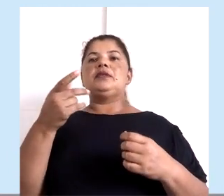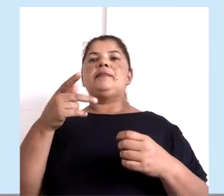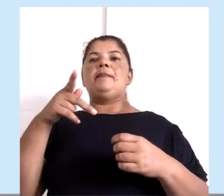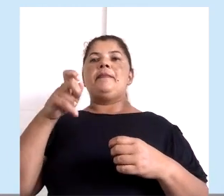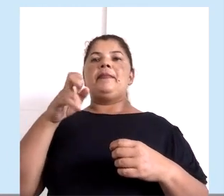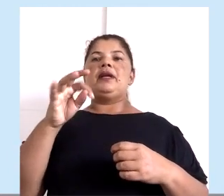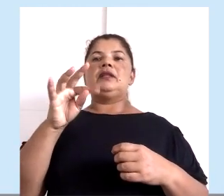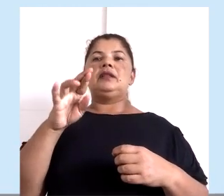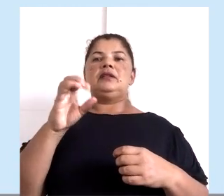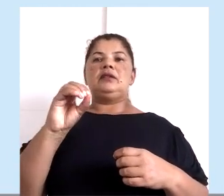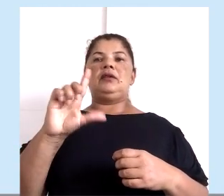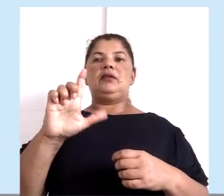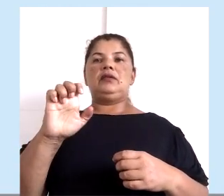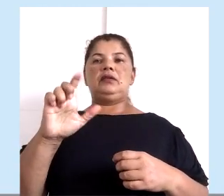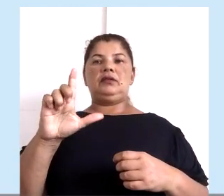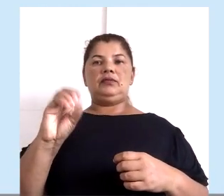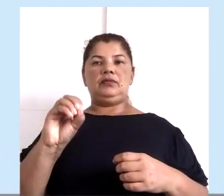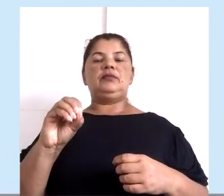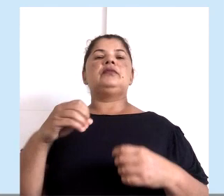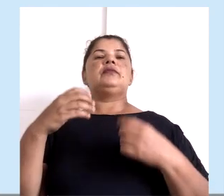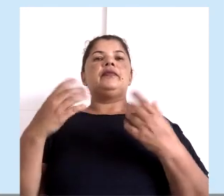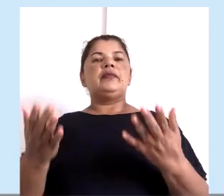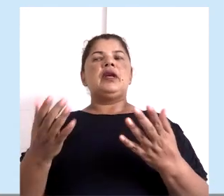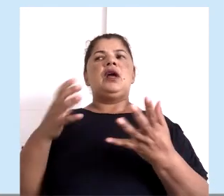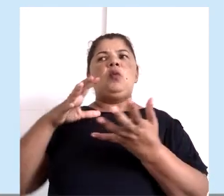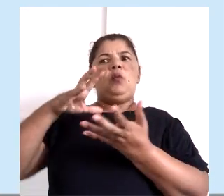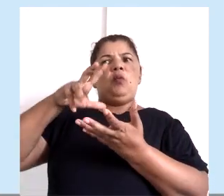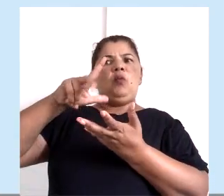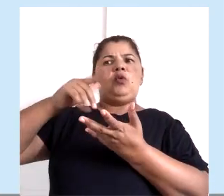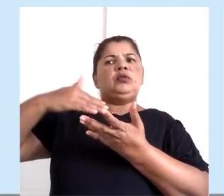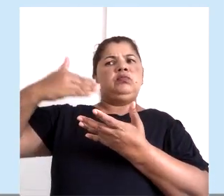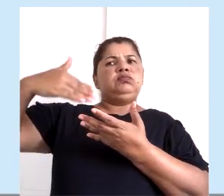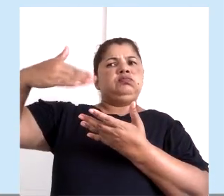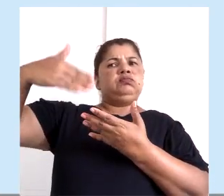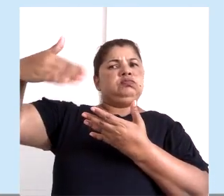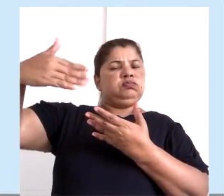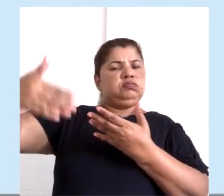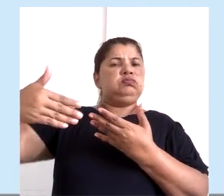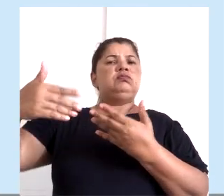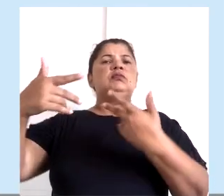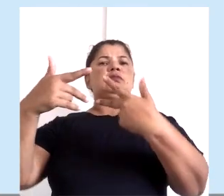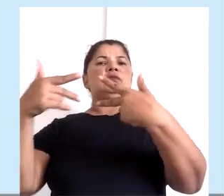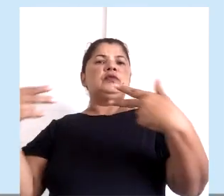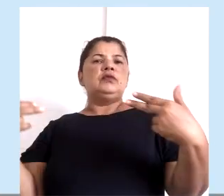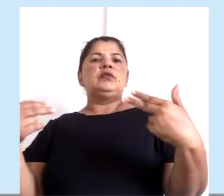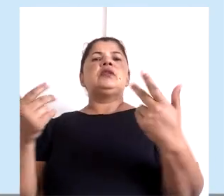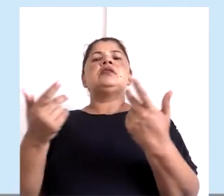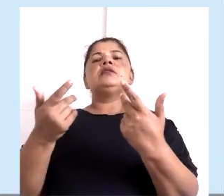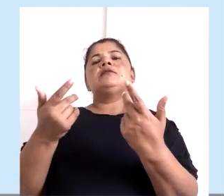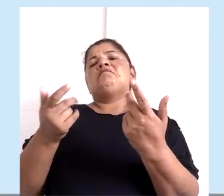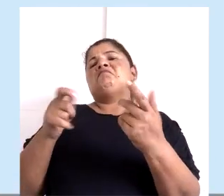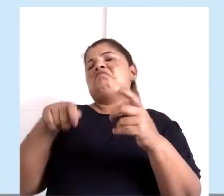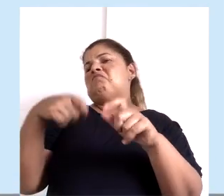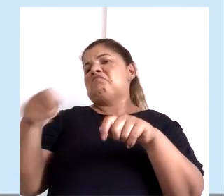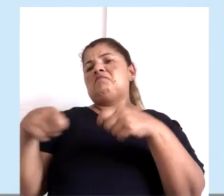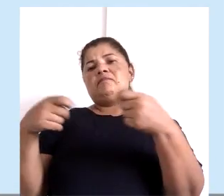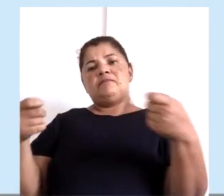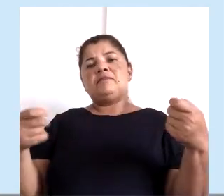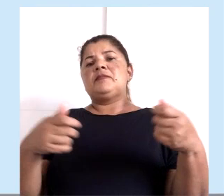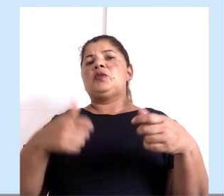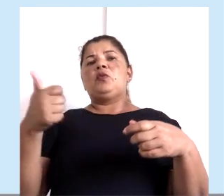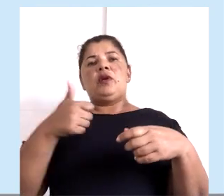vai acompanhando que, à medida que o mundo ele vai evoluindo nas suas condições, nos seus recursos, tá? Na